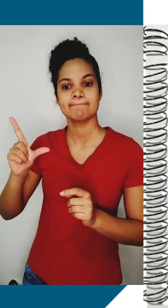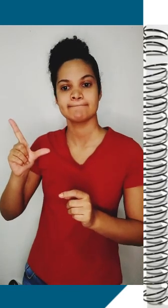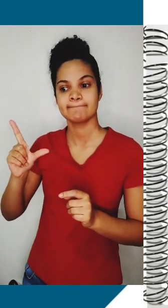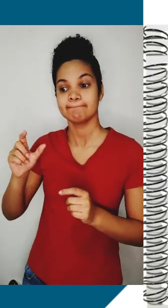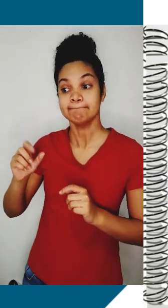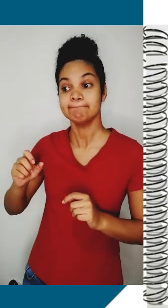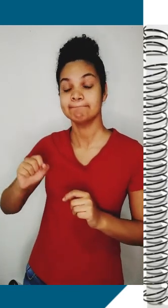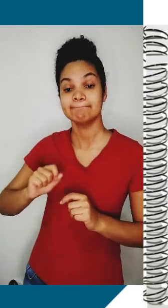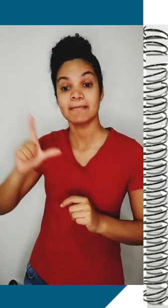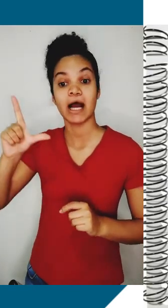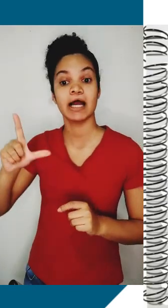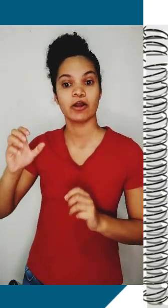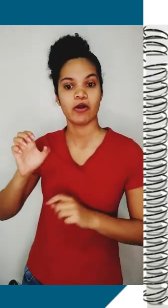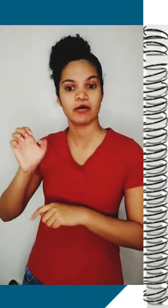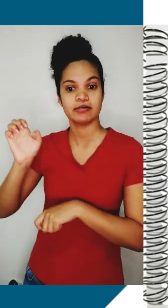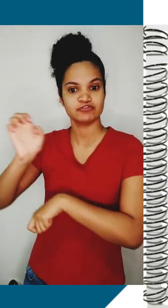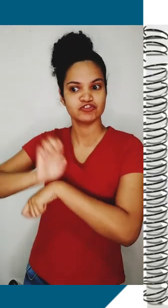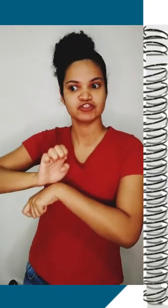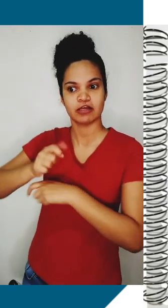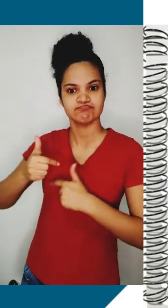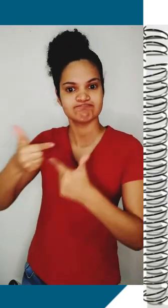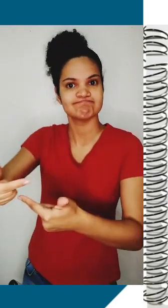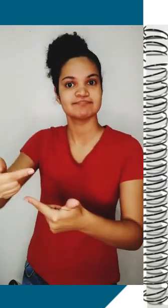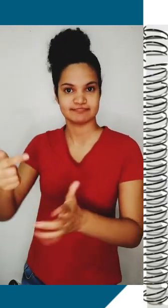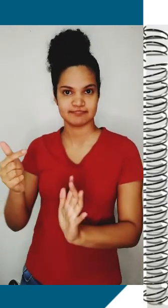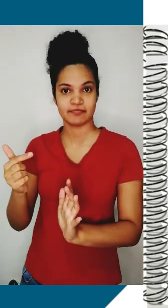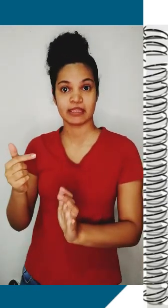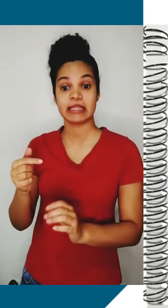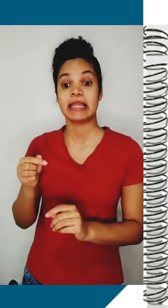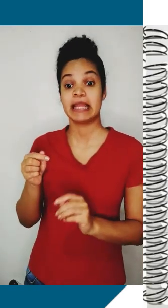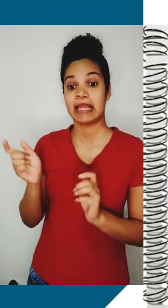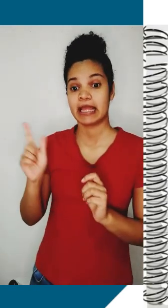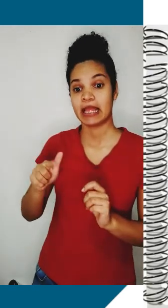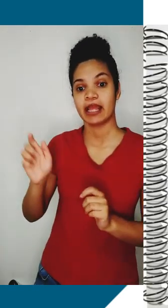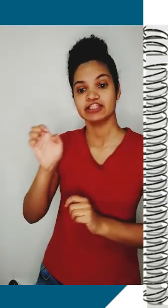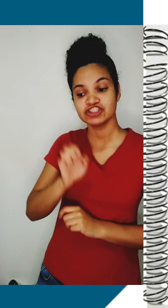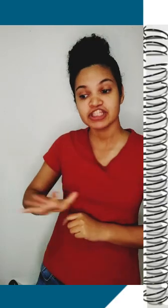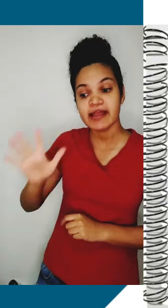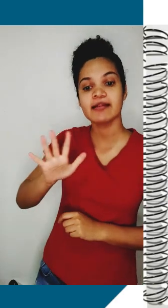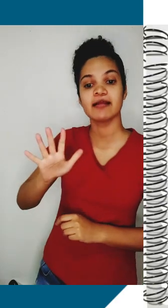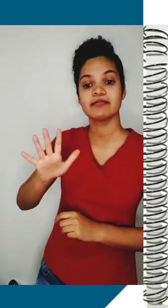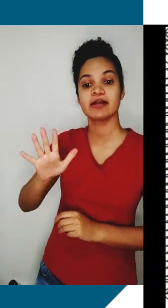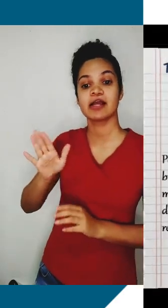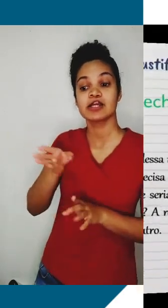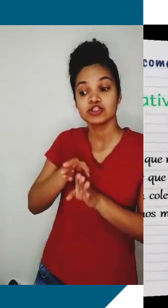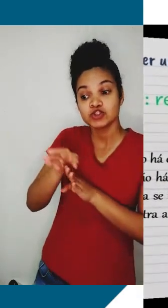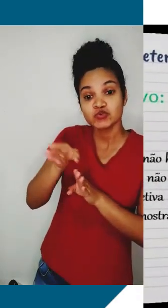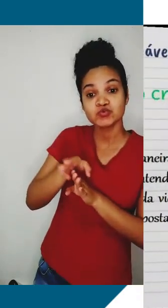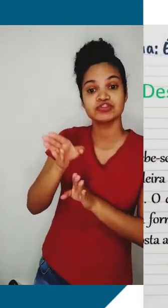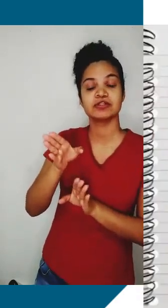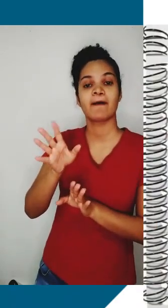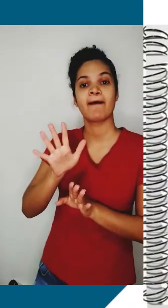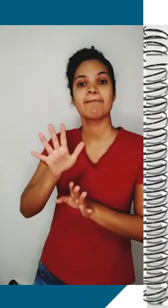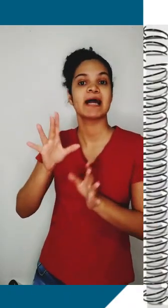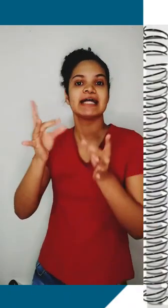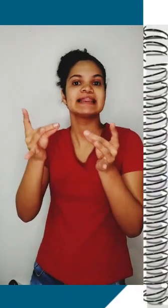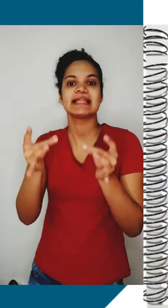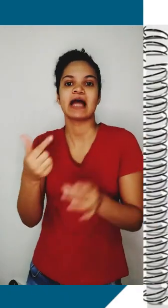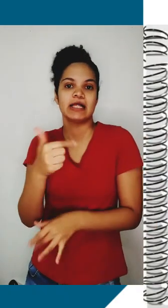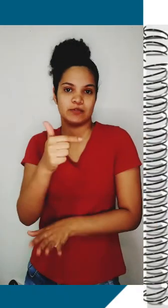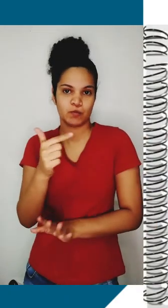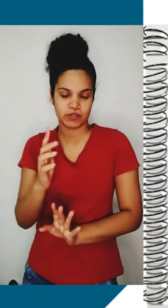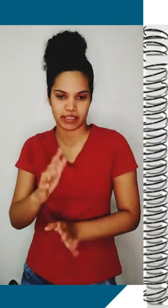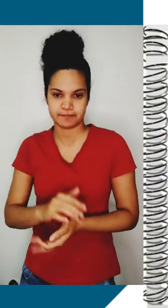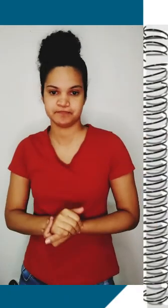efetivação do Estado no combate ao crime. É genérica, é sugestiva e sem detalhes. Vamos agora